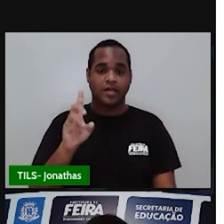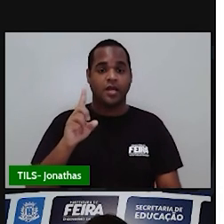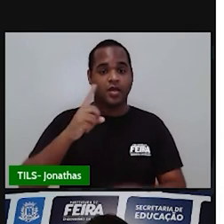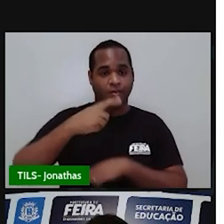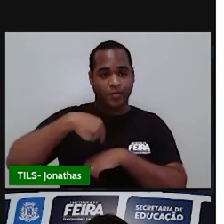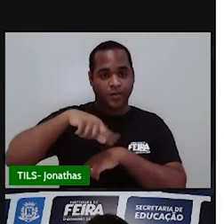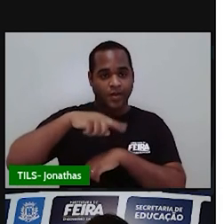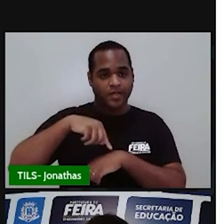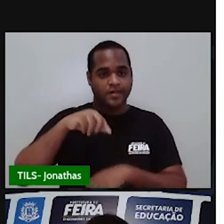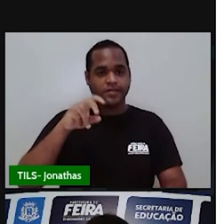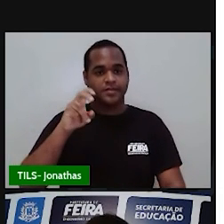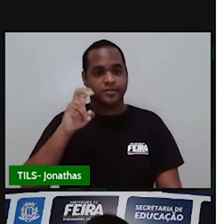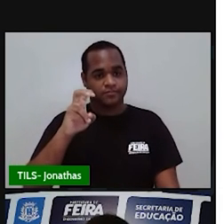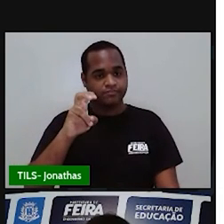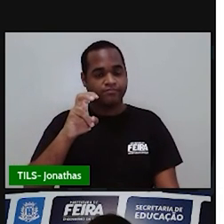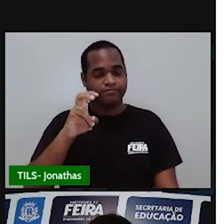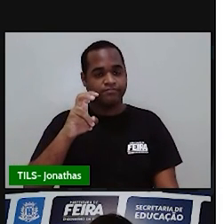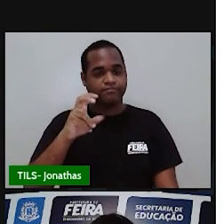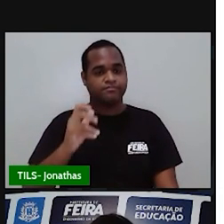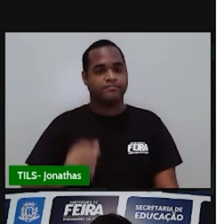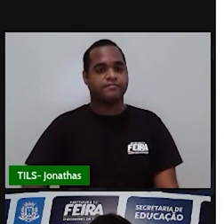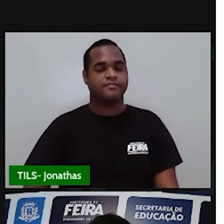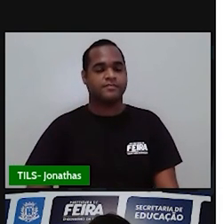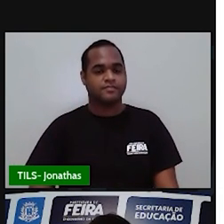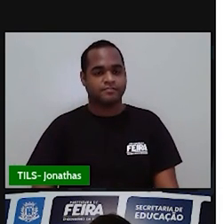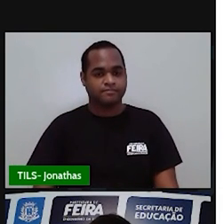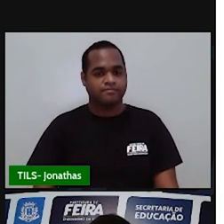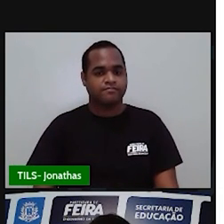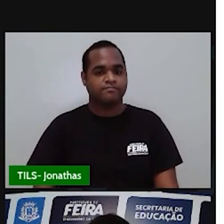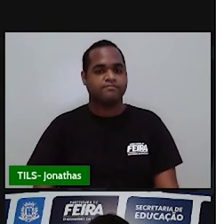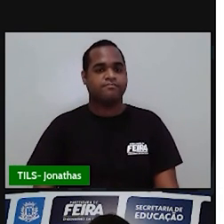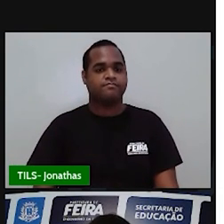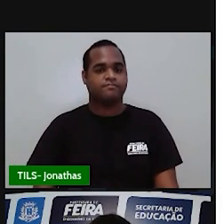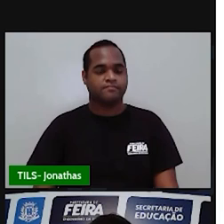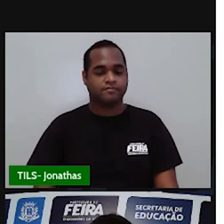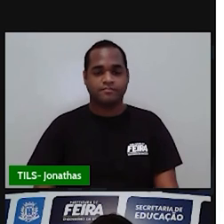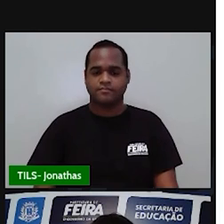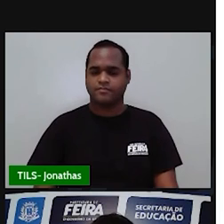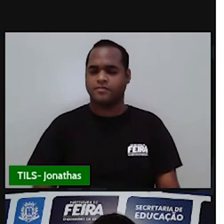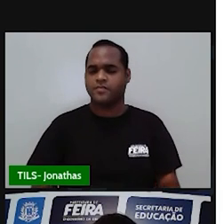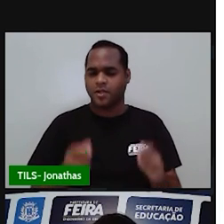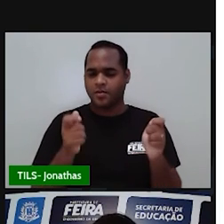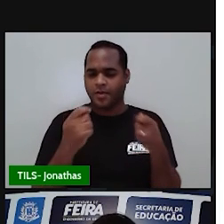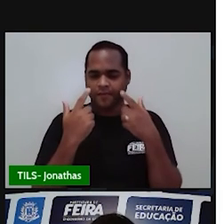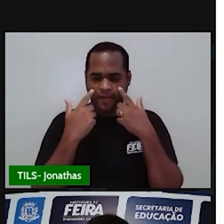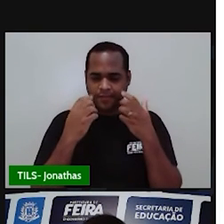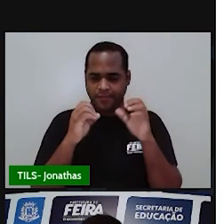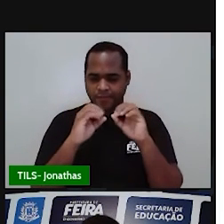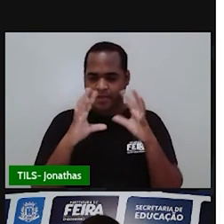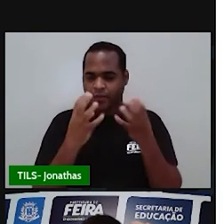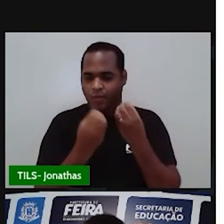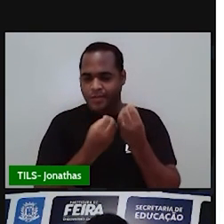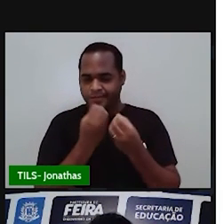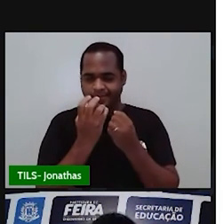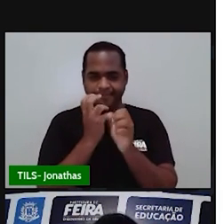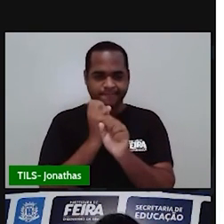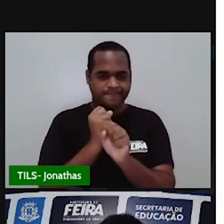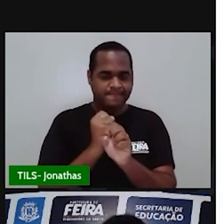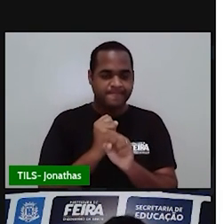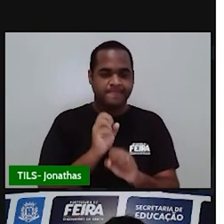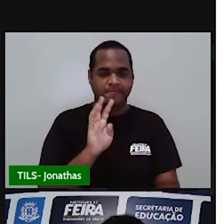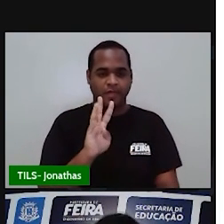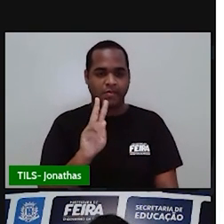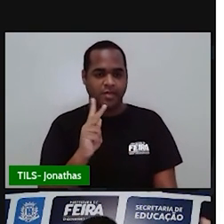E elas estão ficando ligadas aí por dia mais ou menos 5 horas. Então, bora descobrir o consumo?